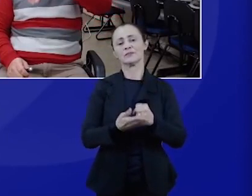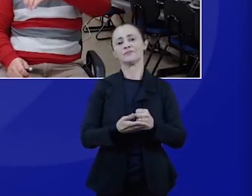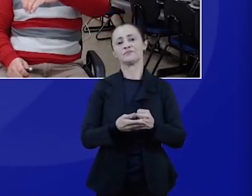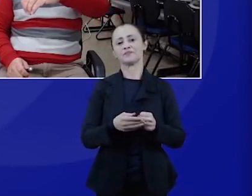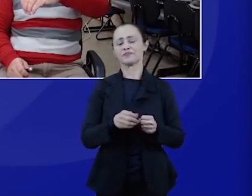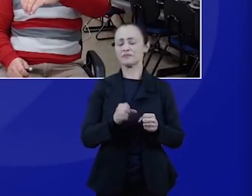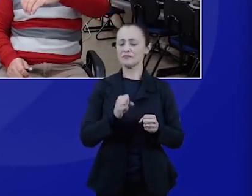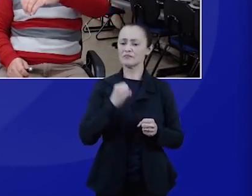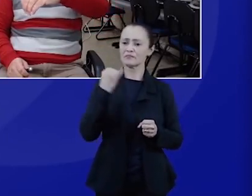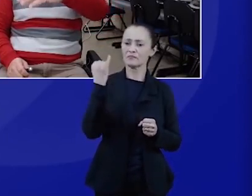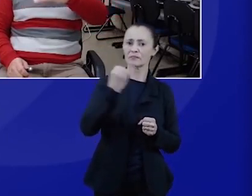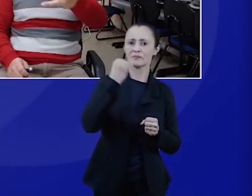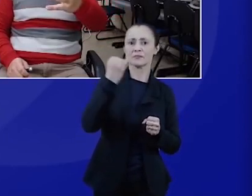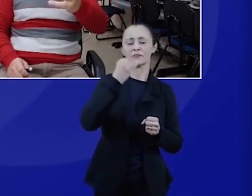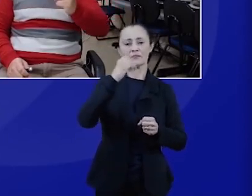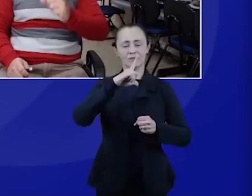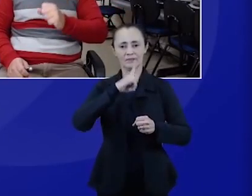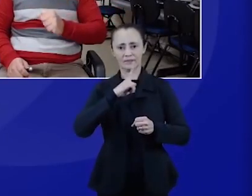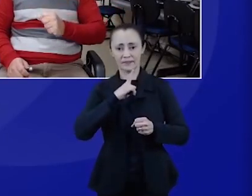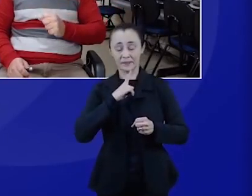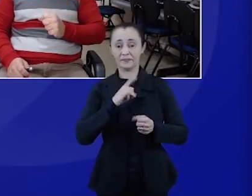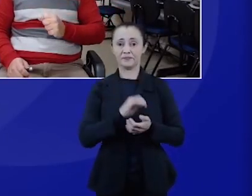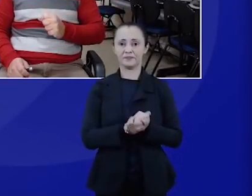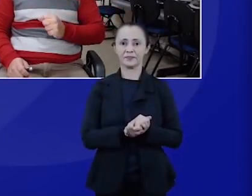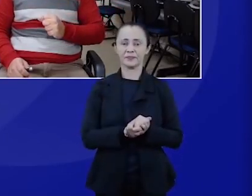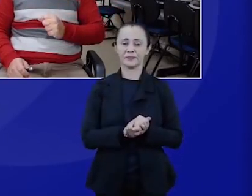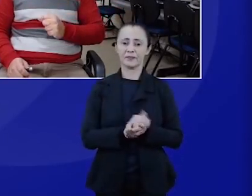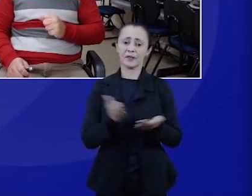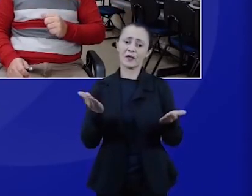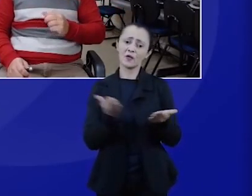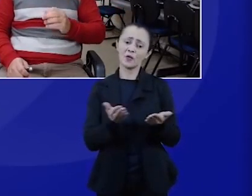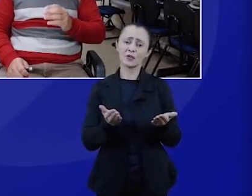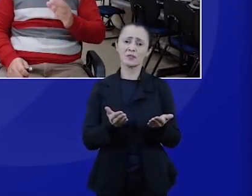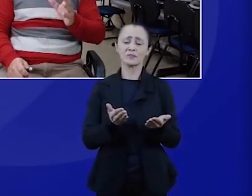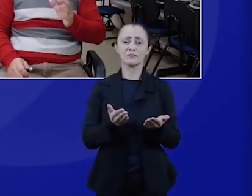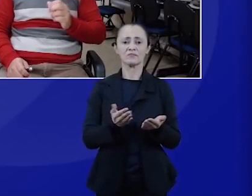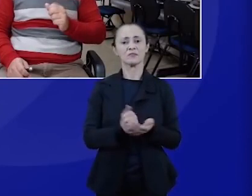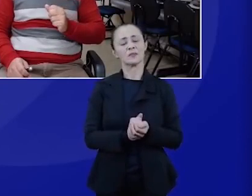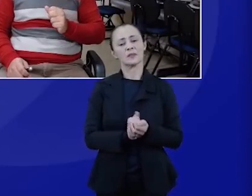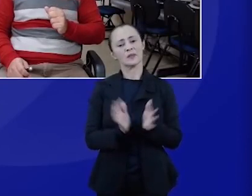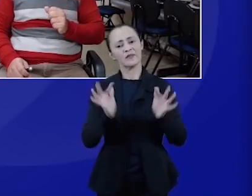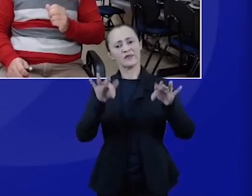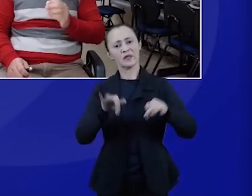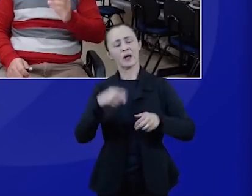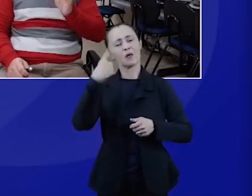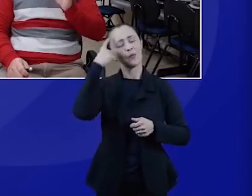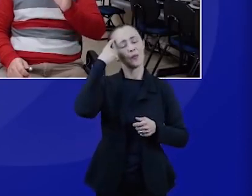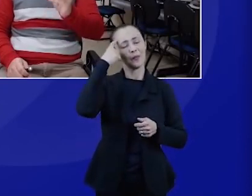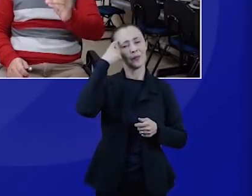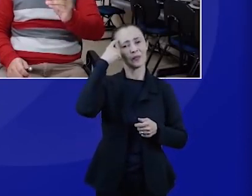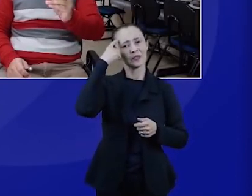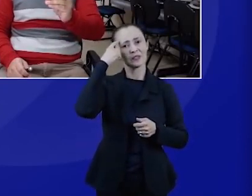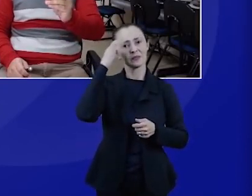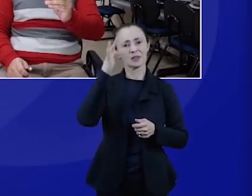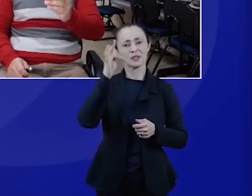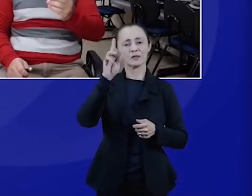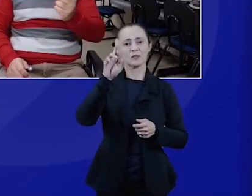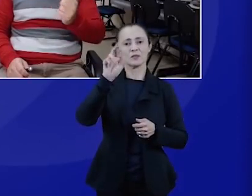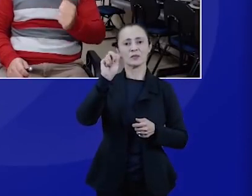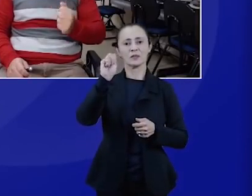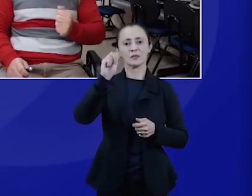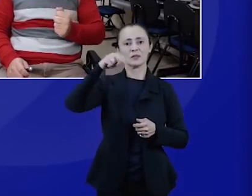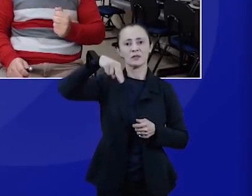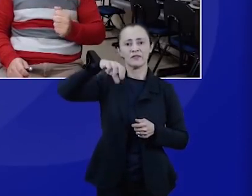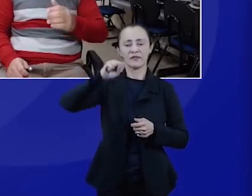o plano de aula. E eu gostaria de finalizar a nossa fala através de um pensamento de Franz.